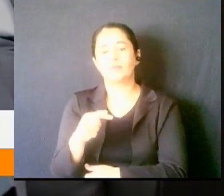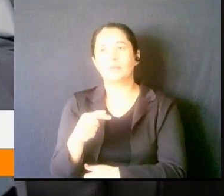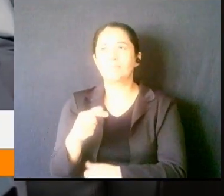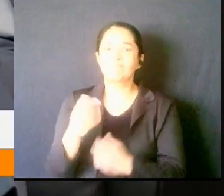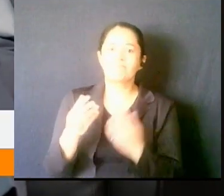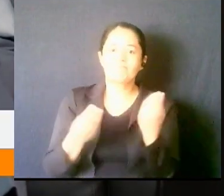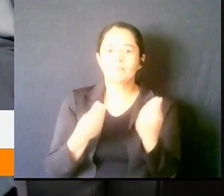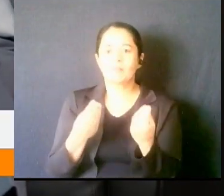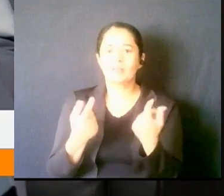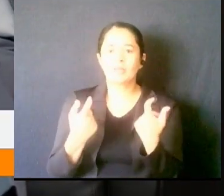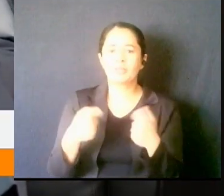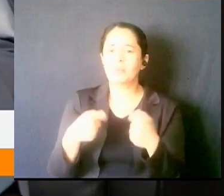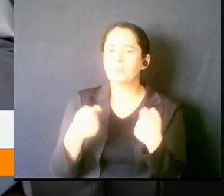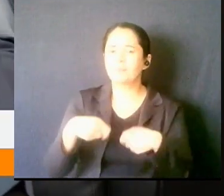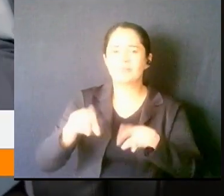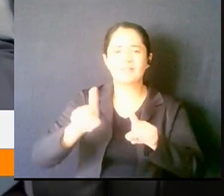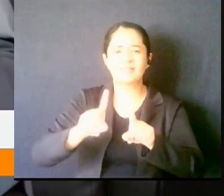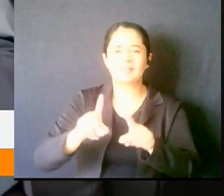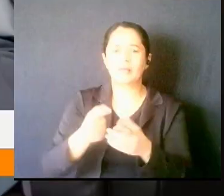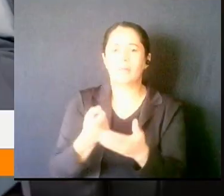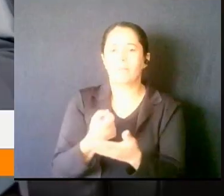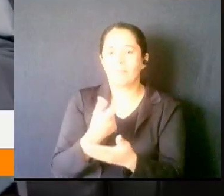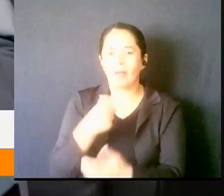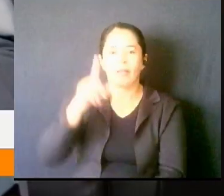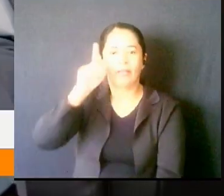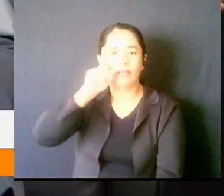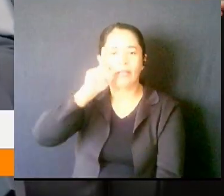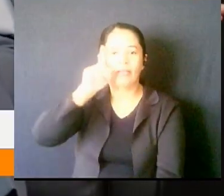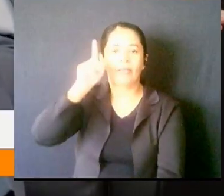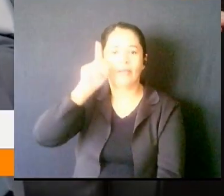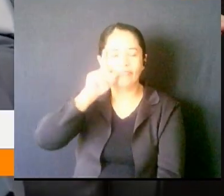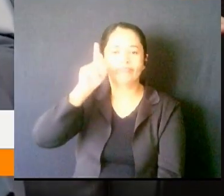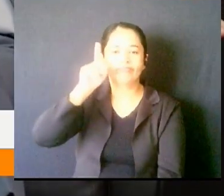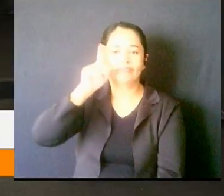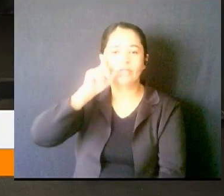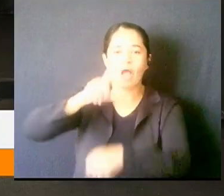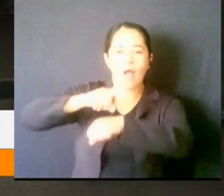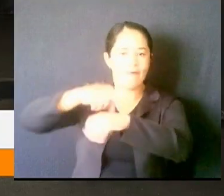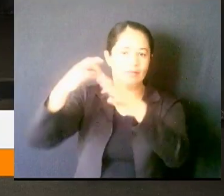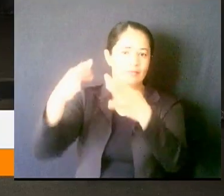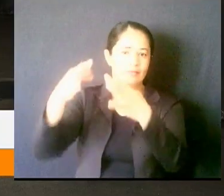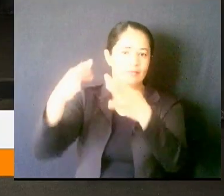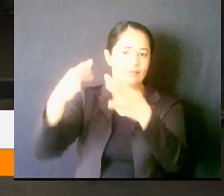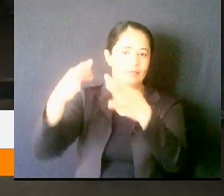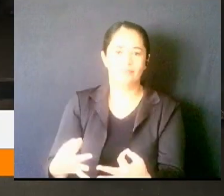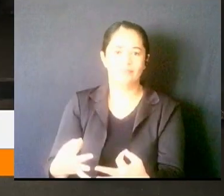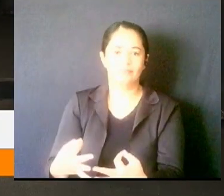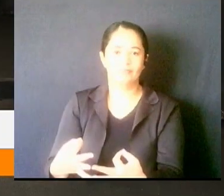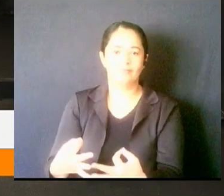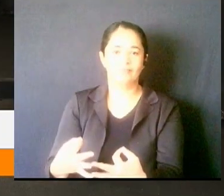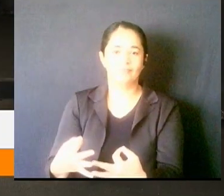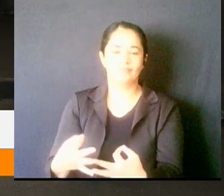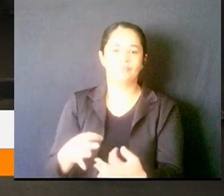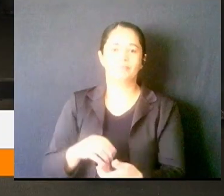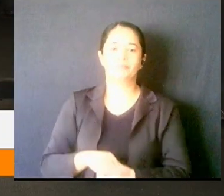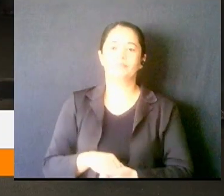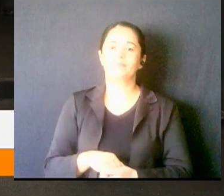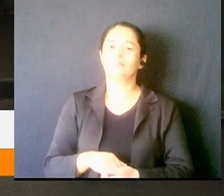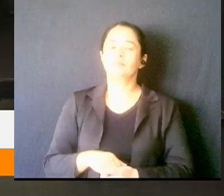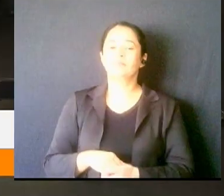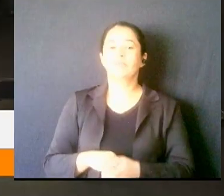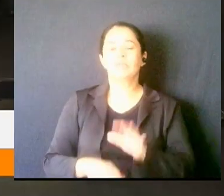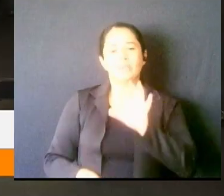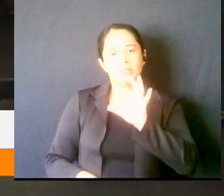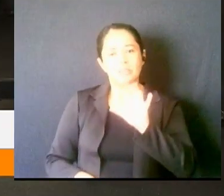necessidade da atuação do adolescente para que aquilo funcione. Então, isso é extremamente importante da gente